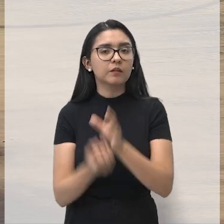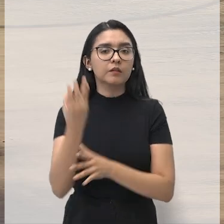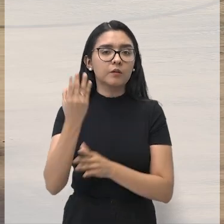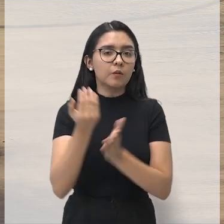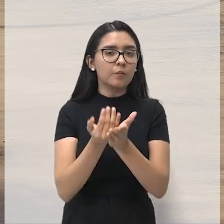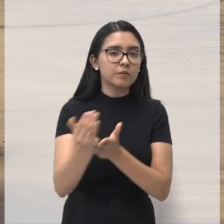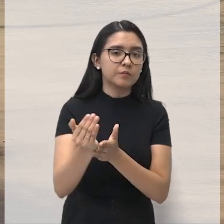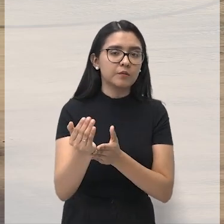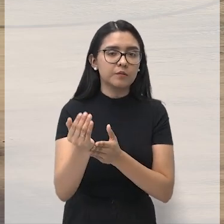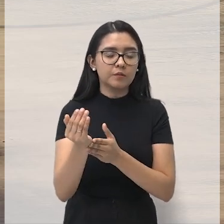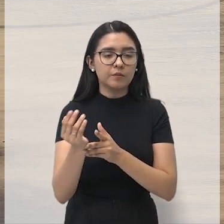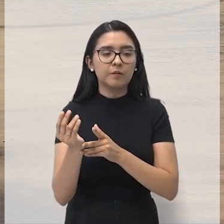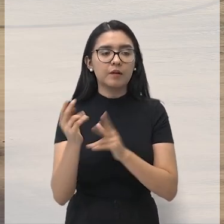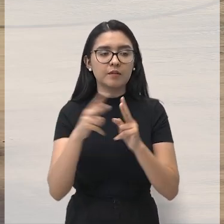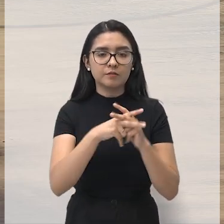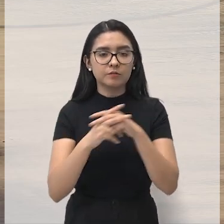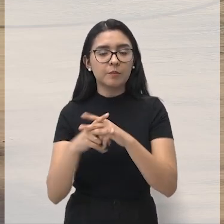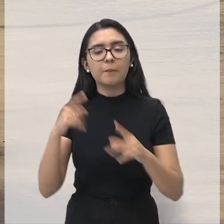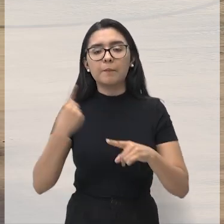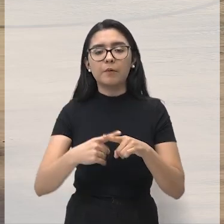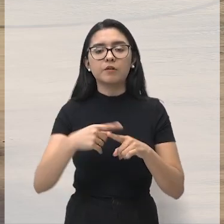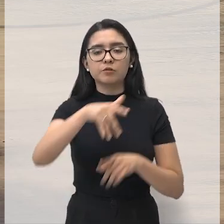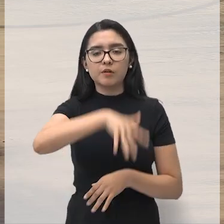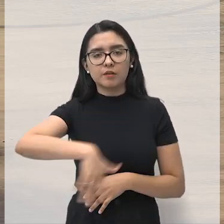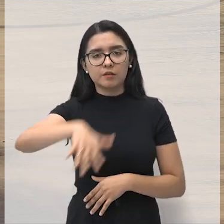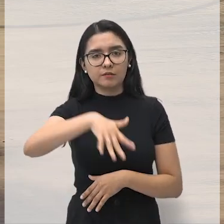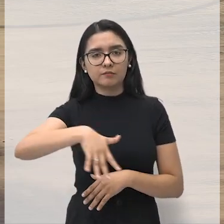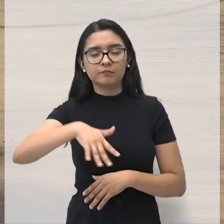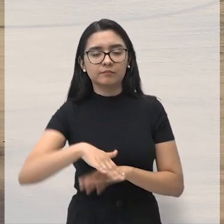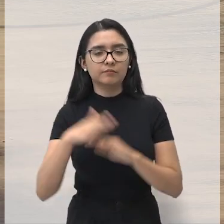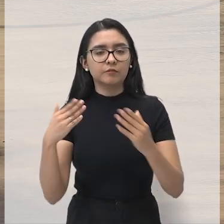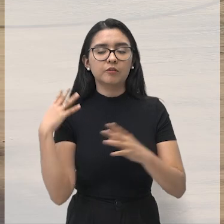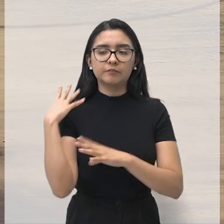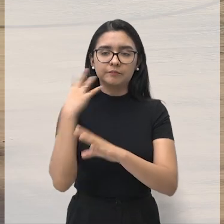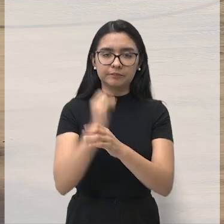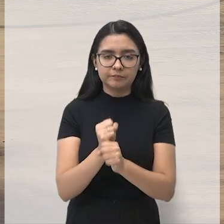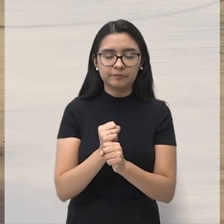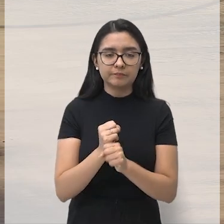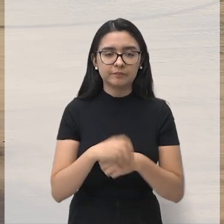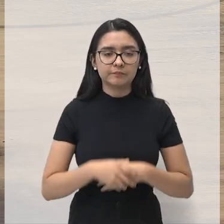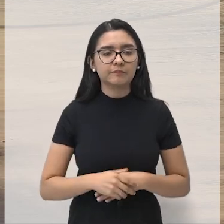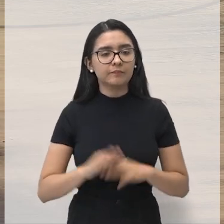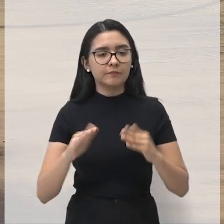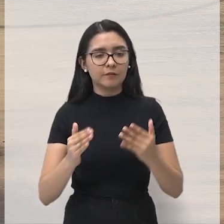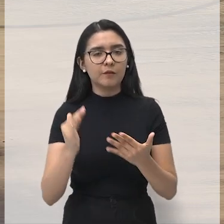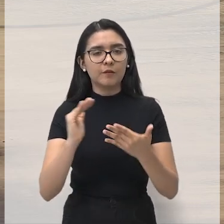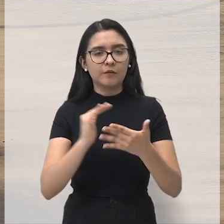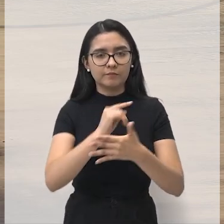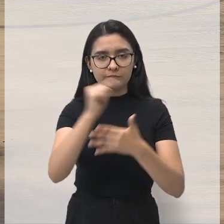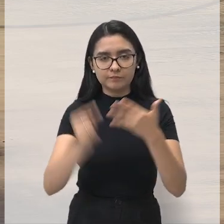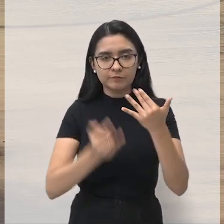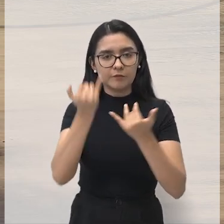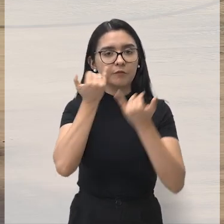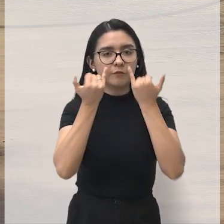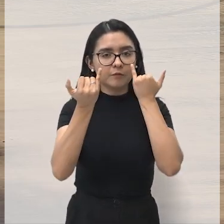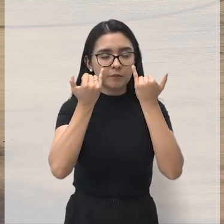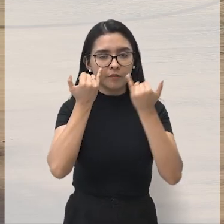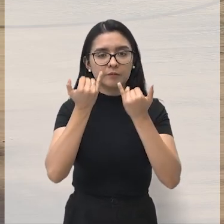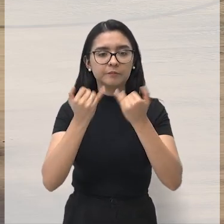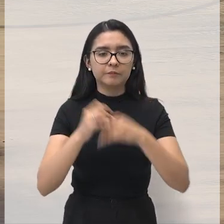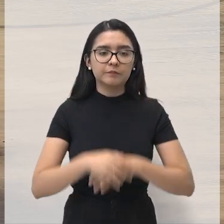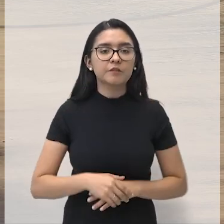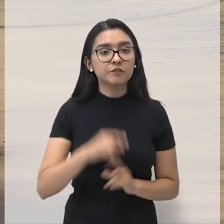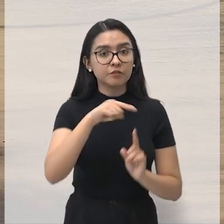eu estou nesse espaço? É o que nós iremos relembrar. Então, vamos lá para algumas informações a respeito da